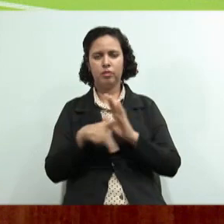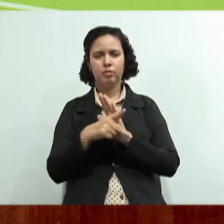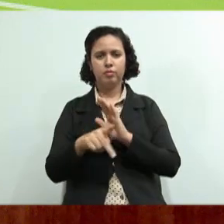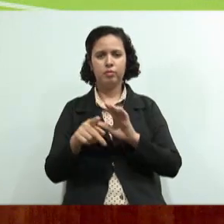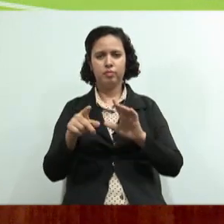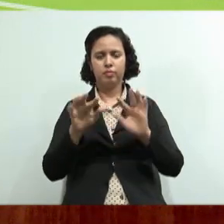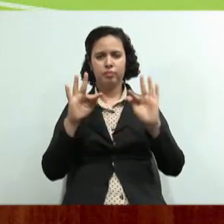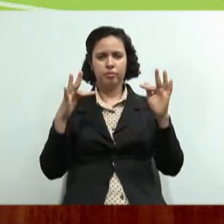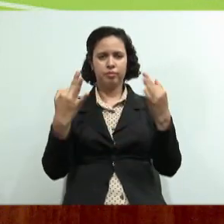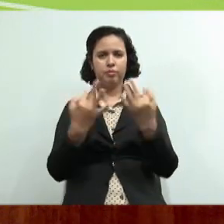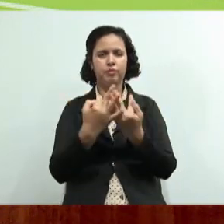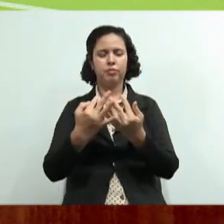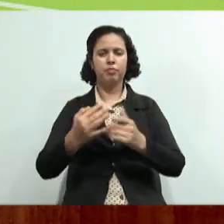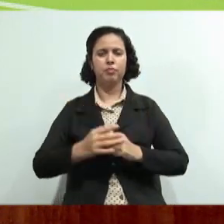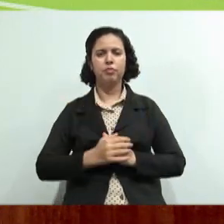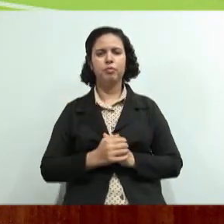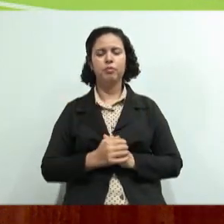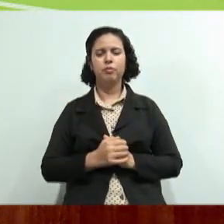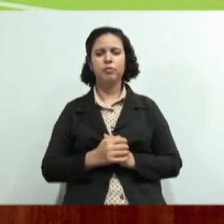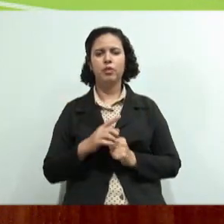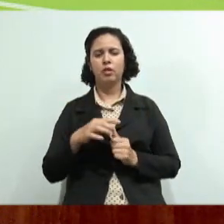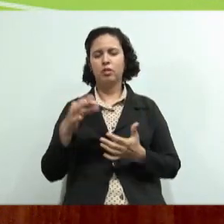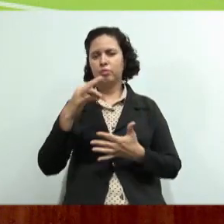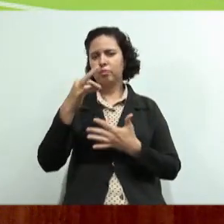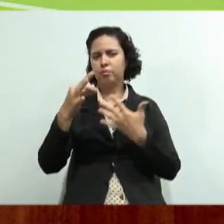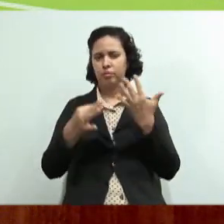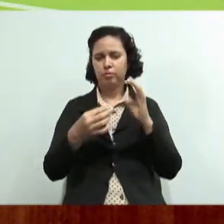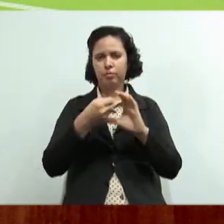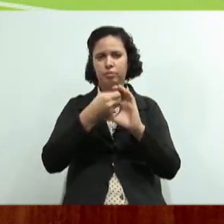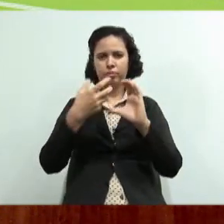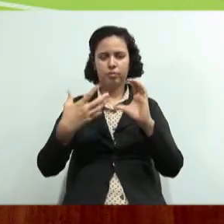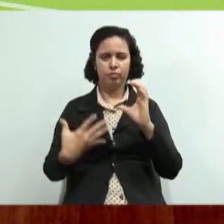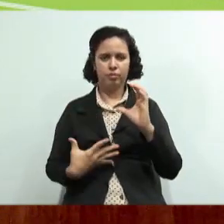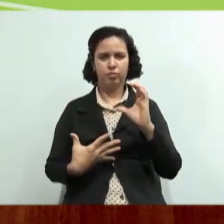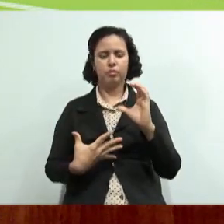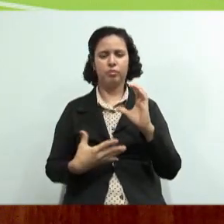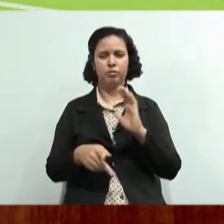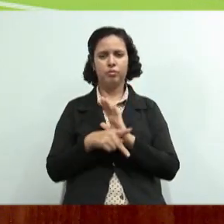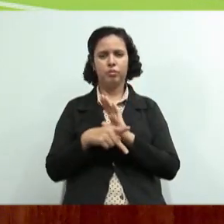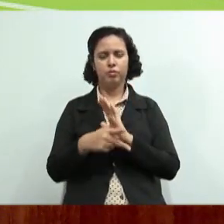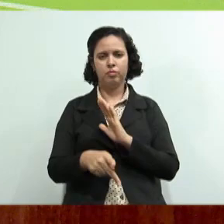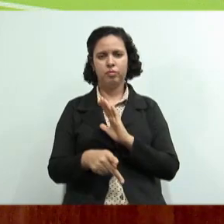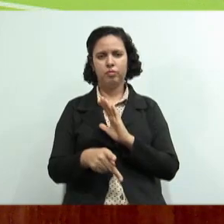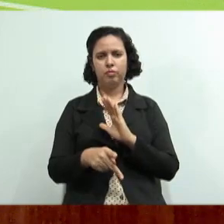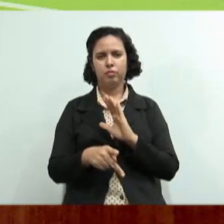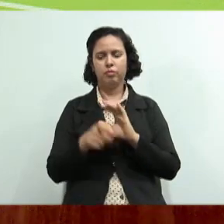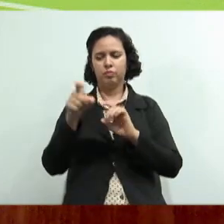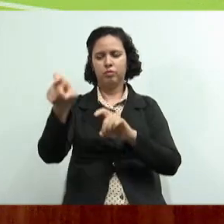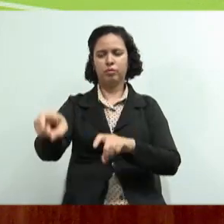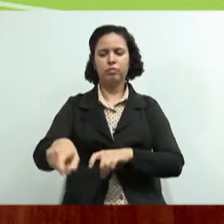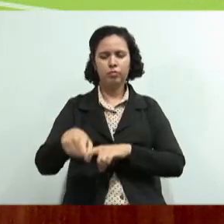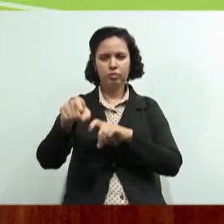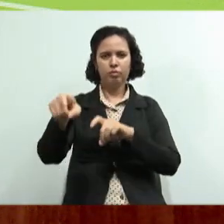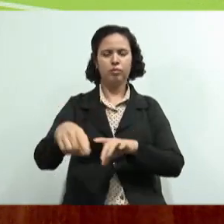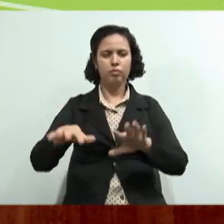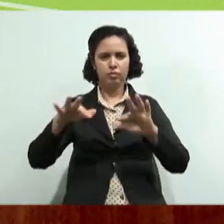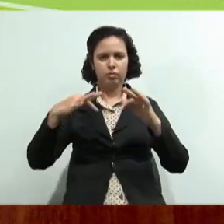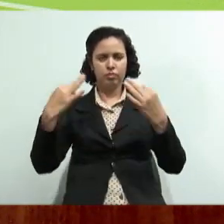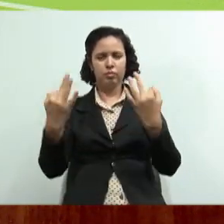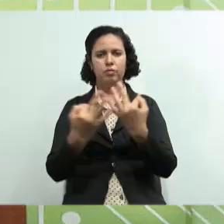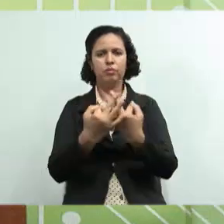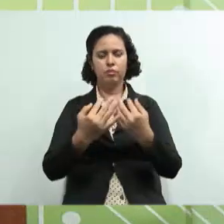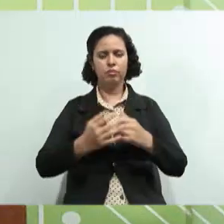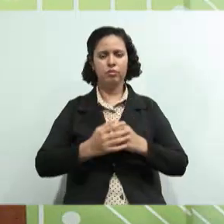família. Esses são os aspectos, essas são as características que configuram um agricultor como familiar.